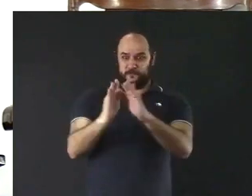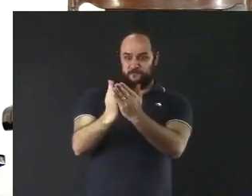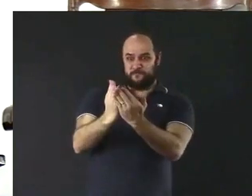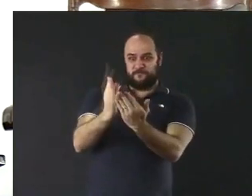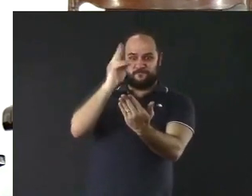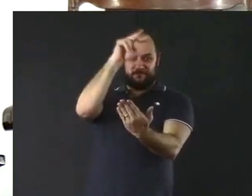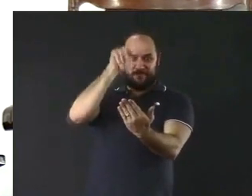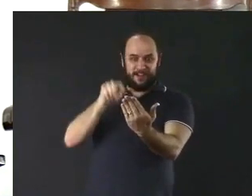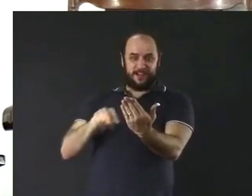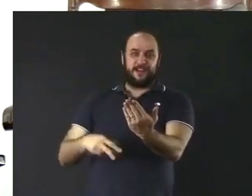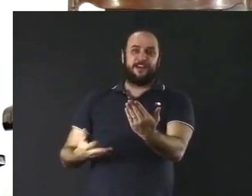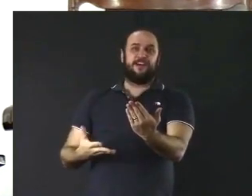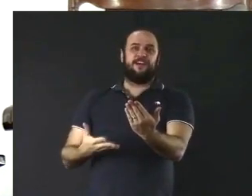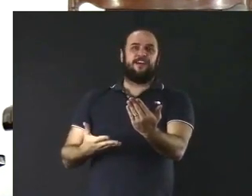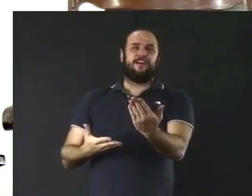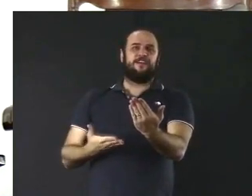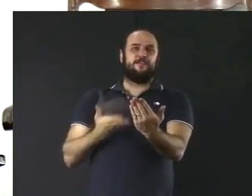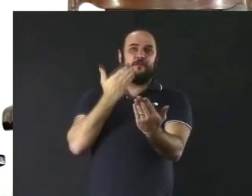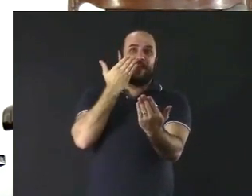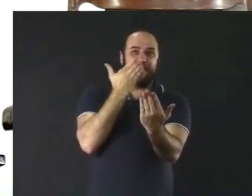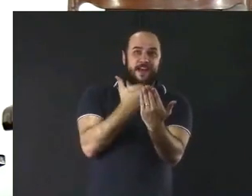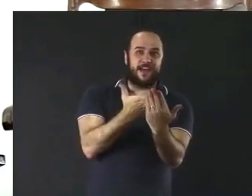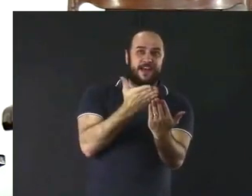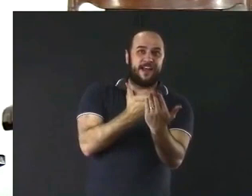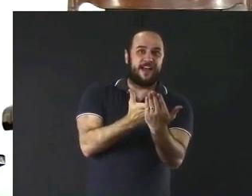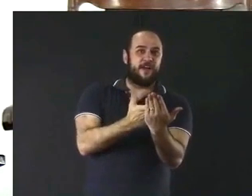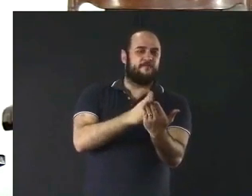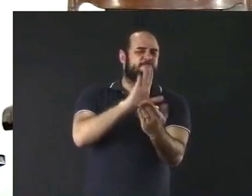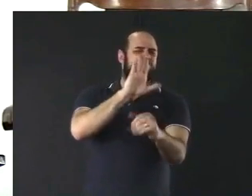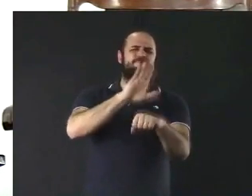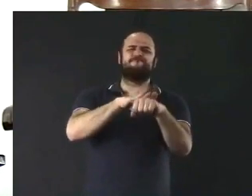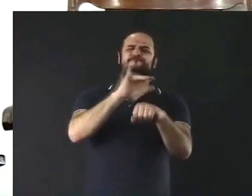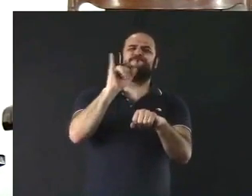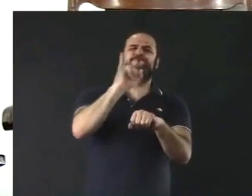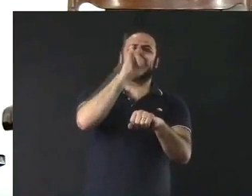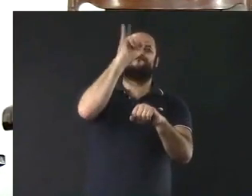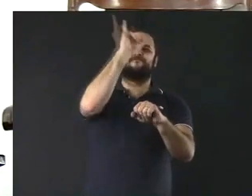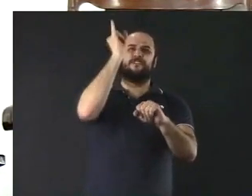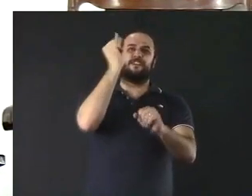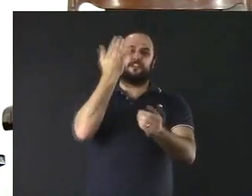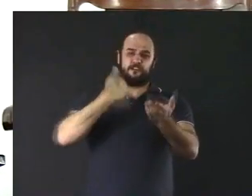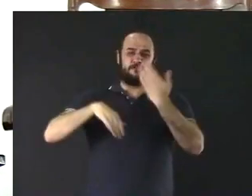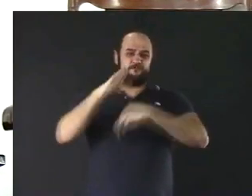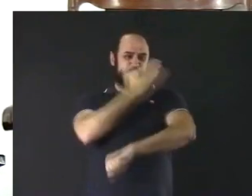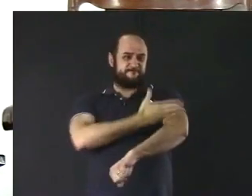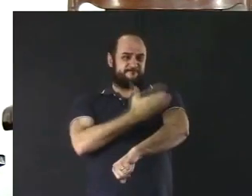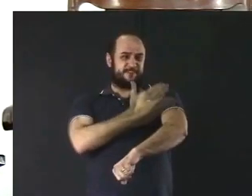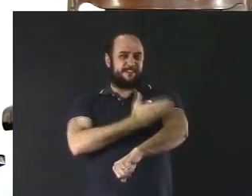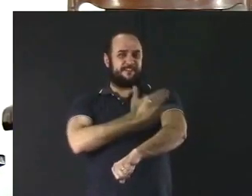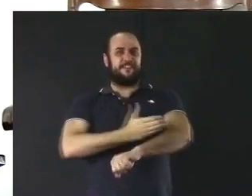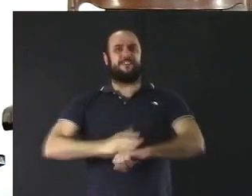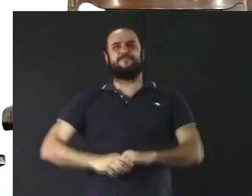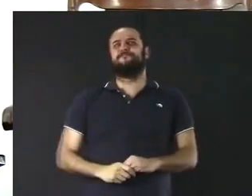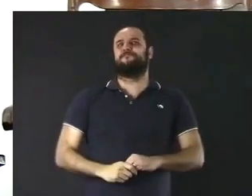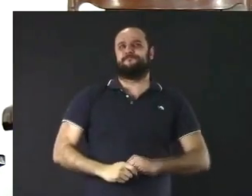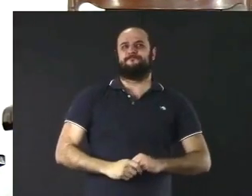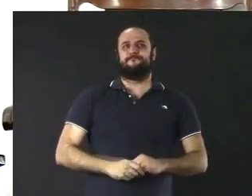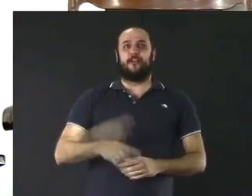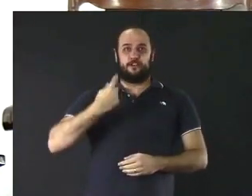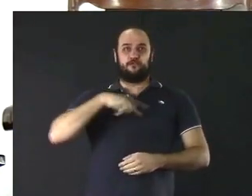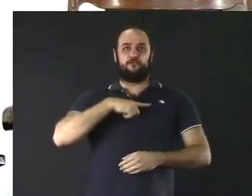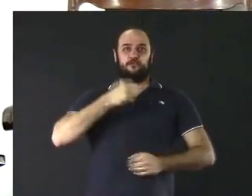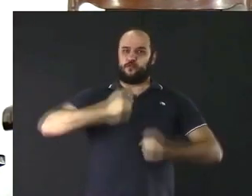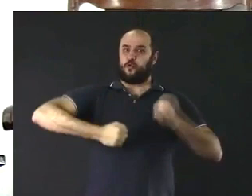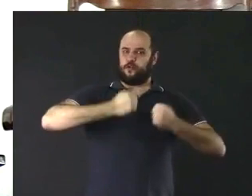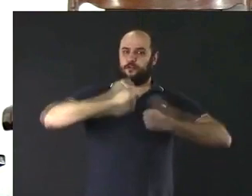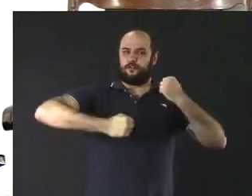a Escritura, como um elemento essencial nesse preparo do atleta. Nós, diante da corrida,